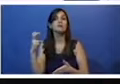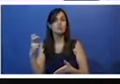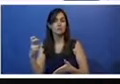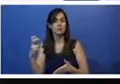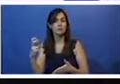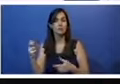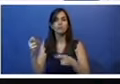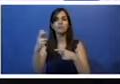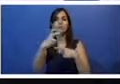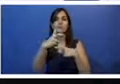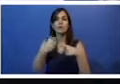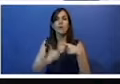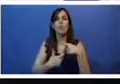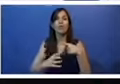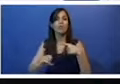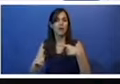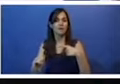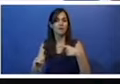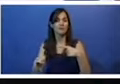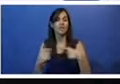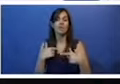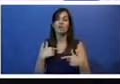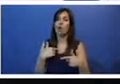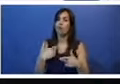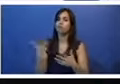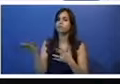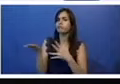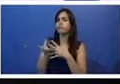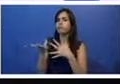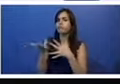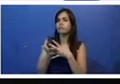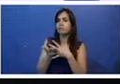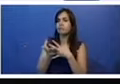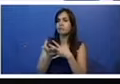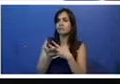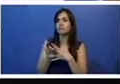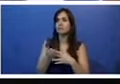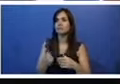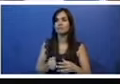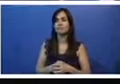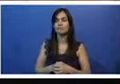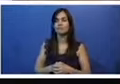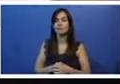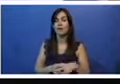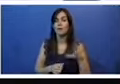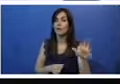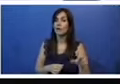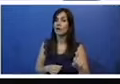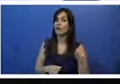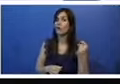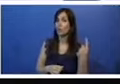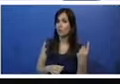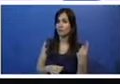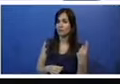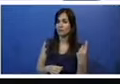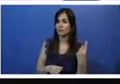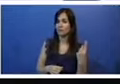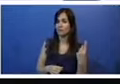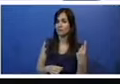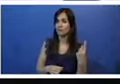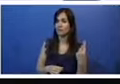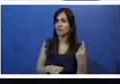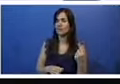cinco aqui Eu dividi pela metade e peguei uma parte reparem que